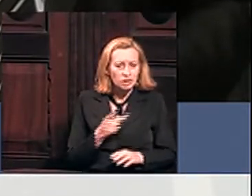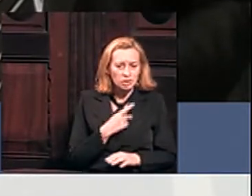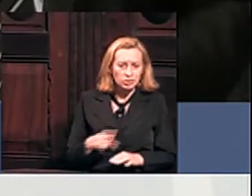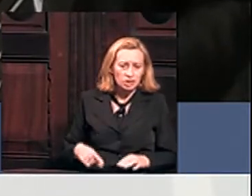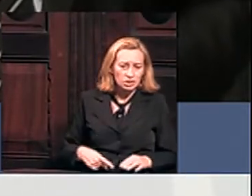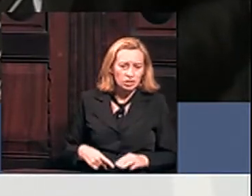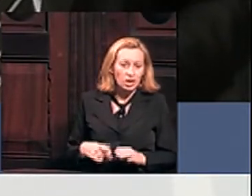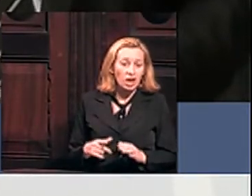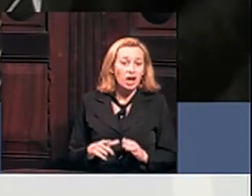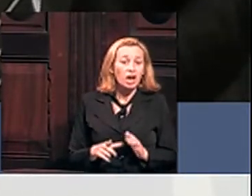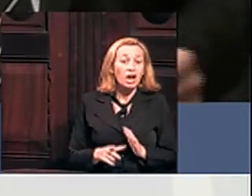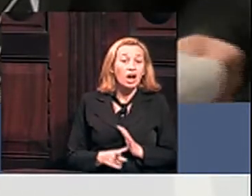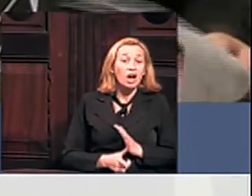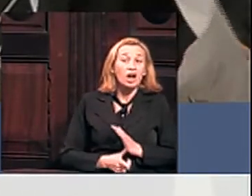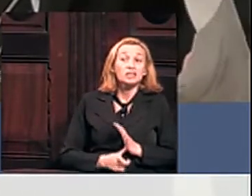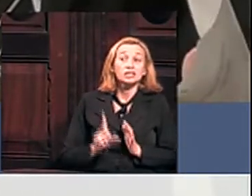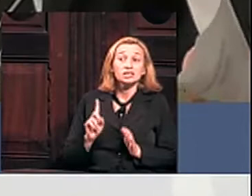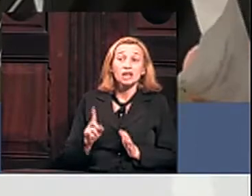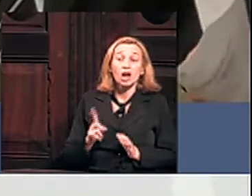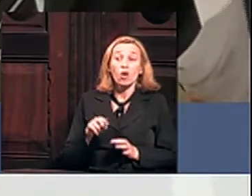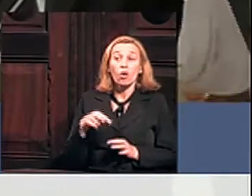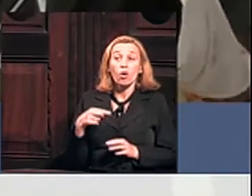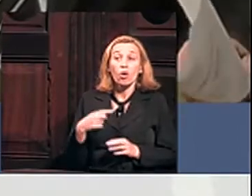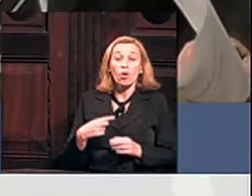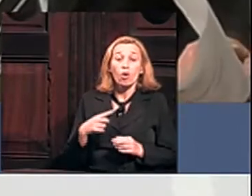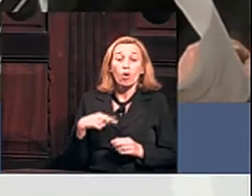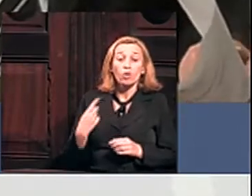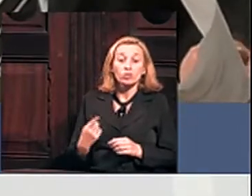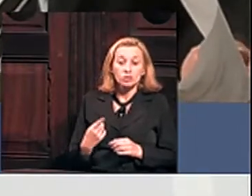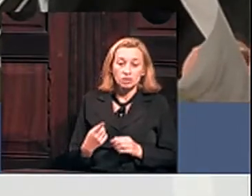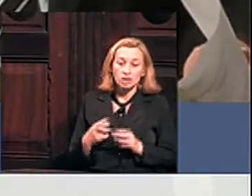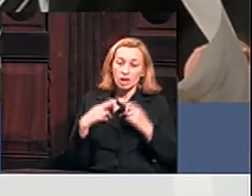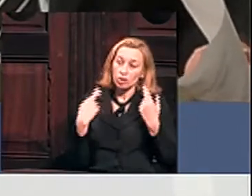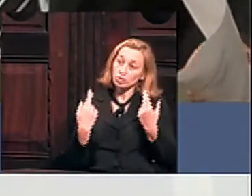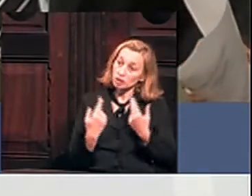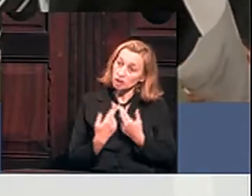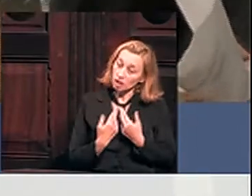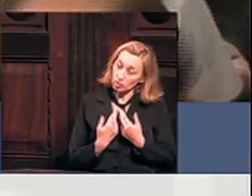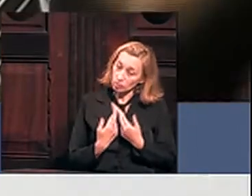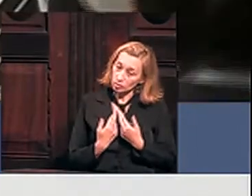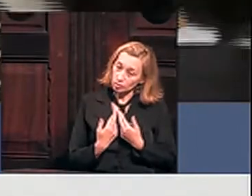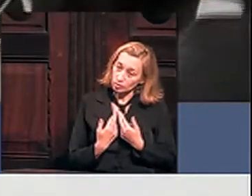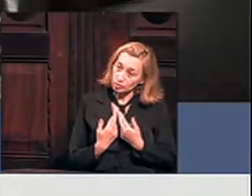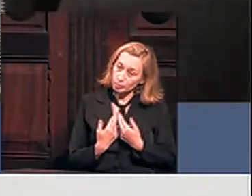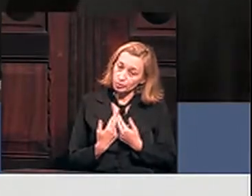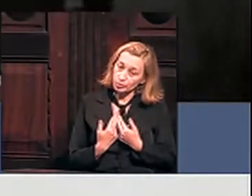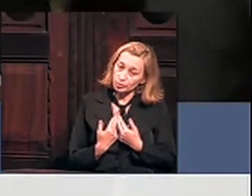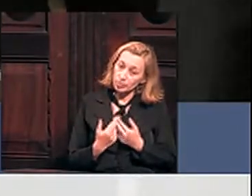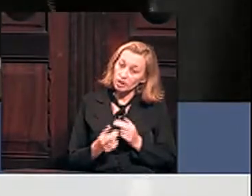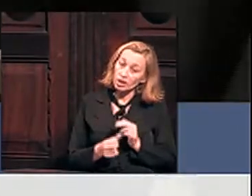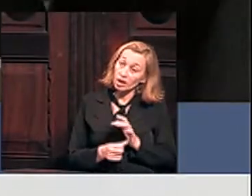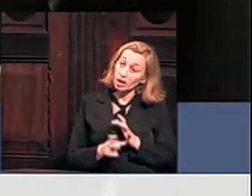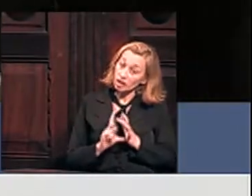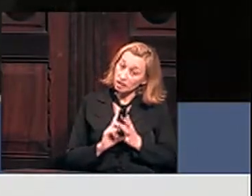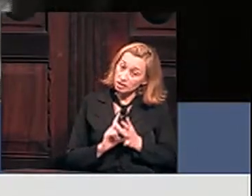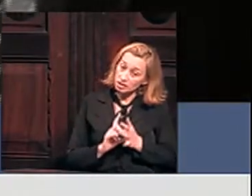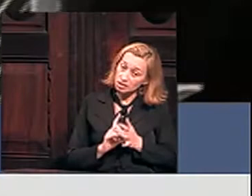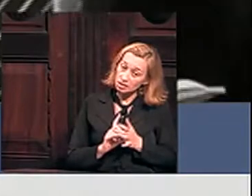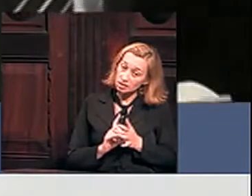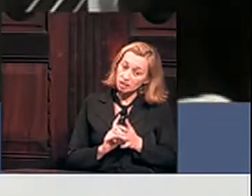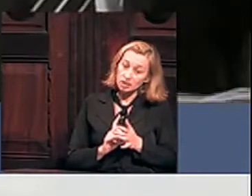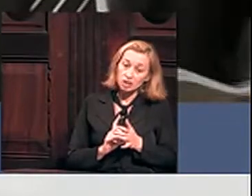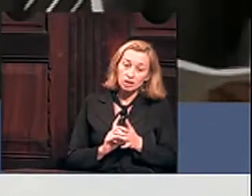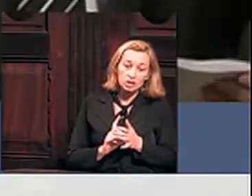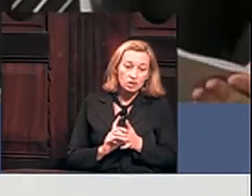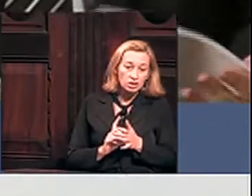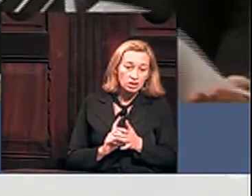sessão anterior, agora que o senhor encaminhou primeiro as matérias em urgência, na sessão anterior, Vossa Excelência colheu